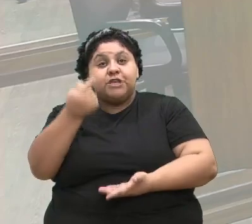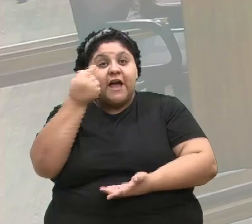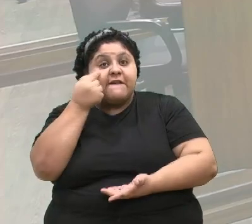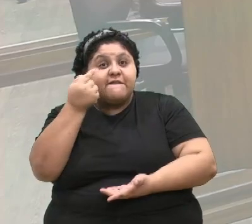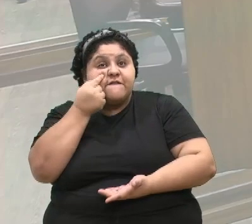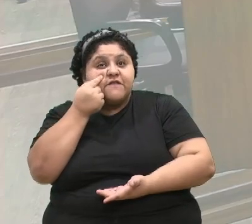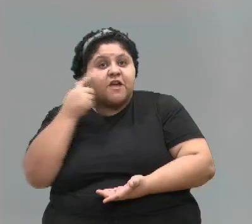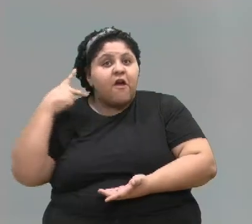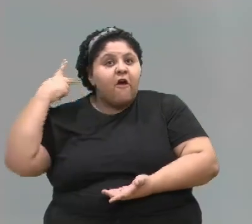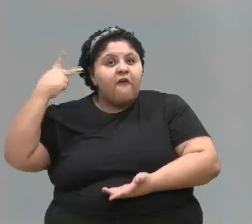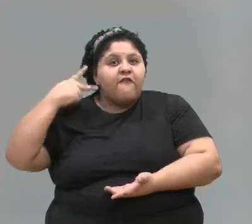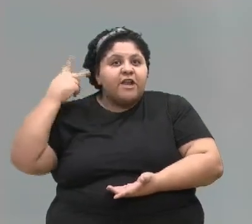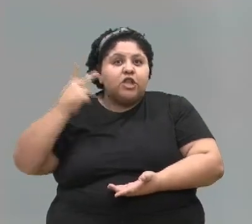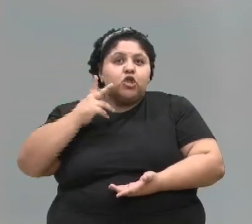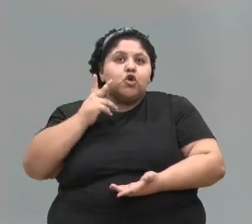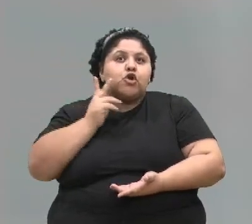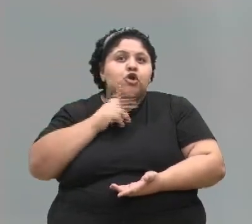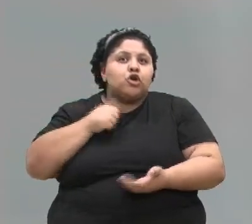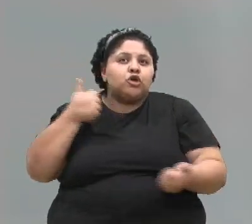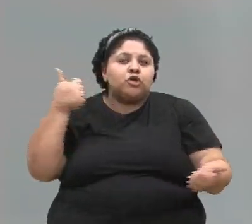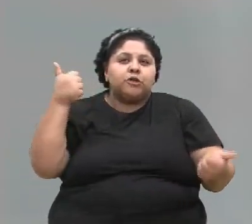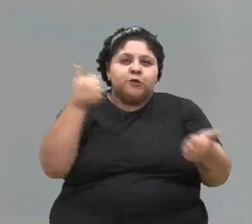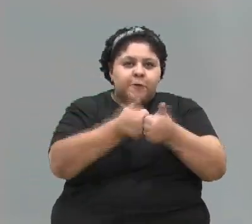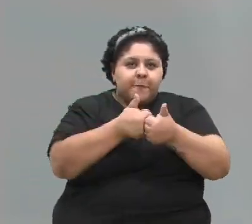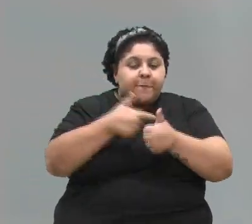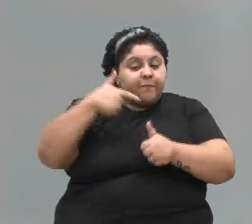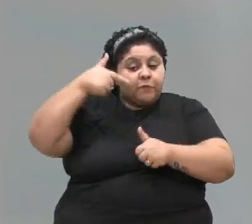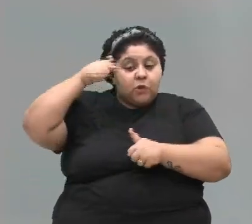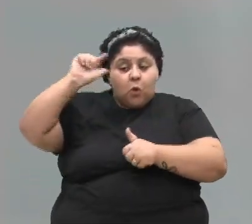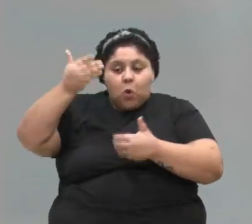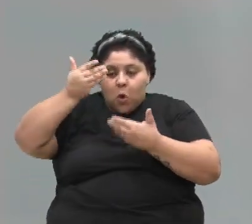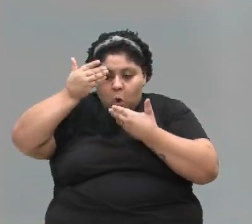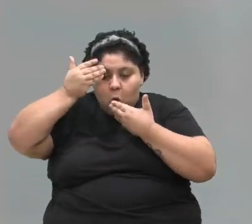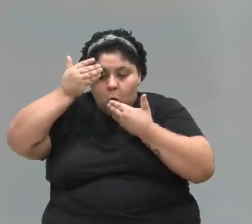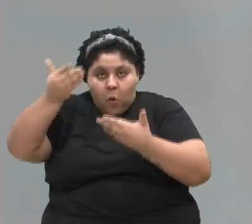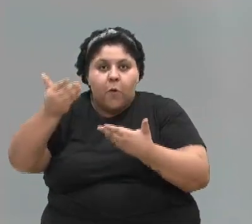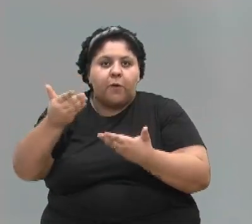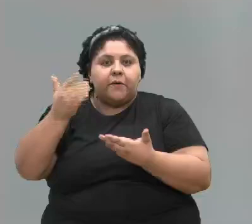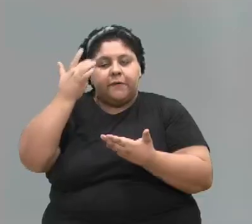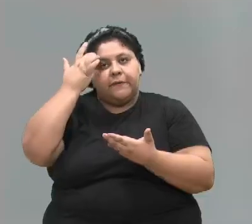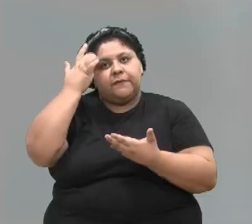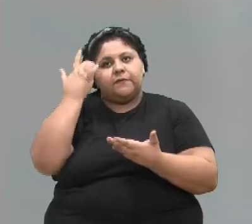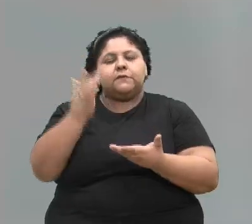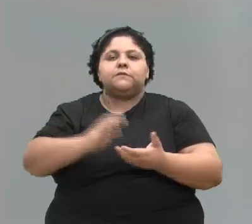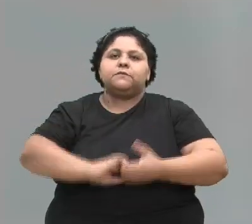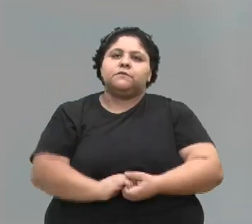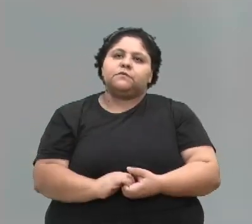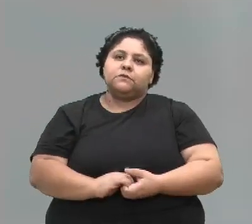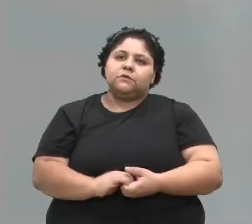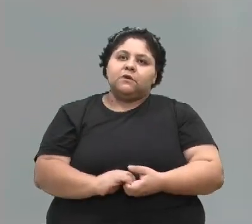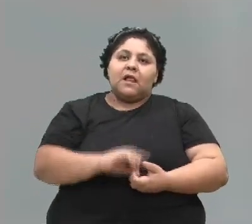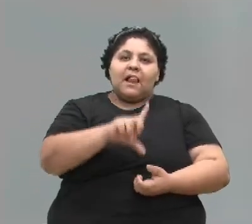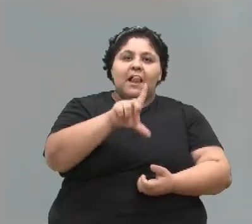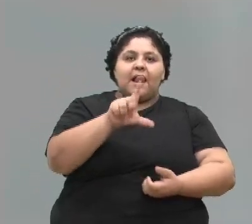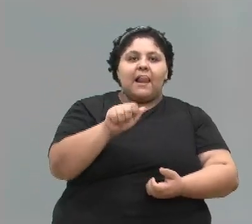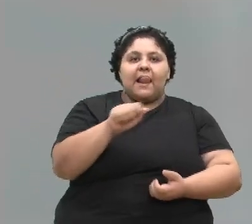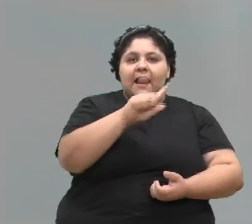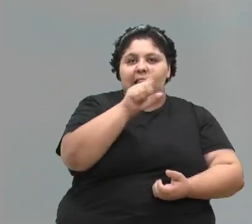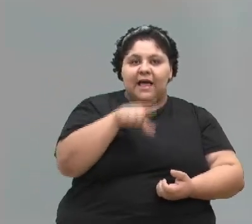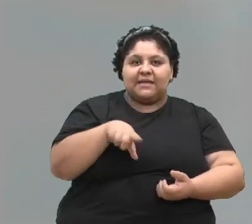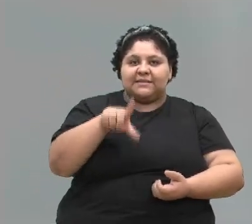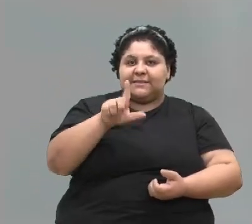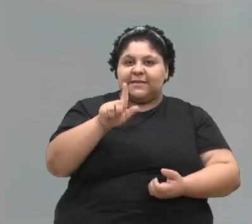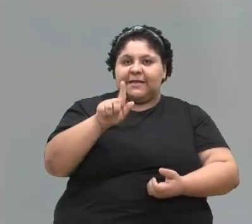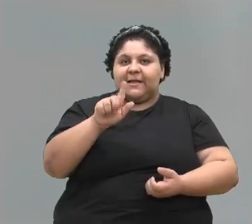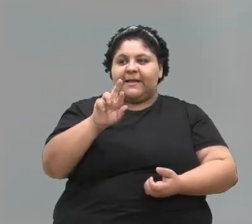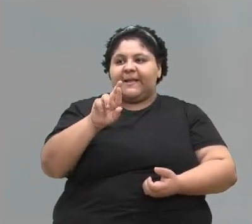tribuna eu pude agradecer o fato, né, repercutiu o fato de ter agradecido o Las Grael, que foi o fundador do programa,